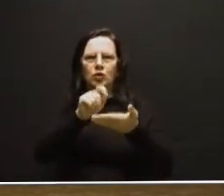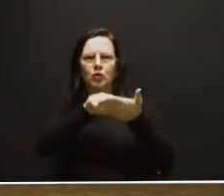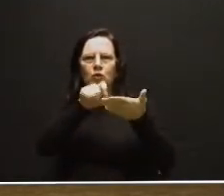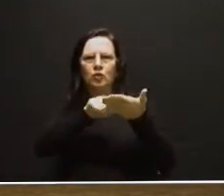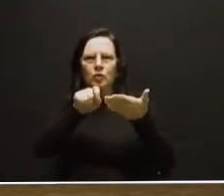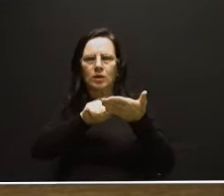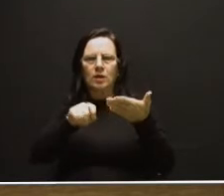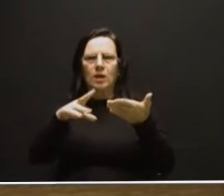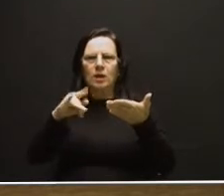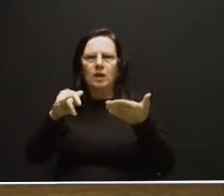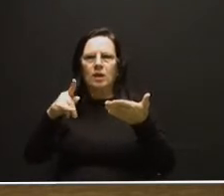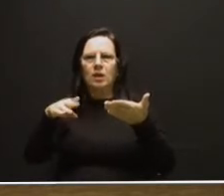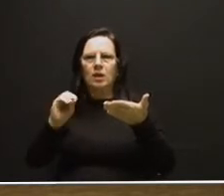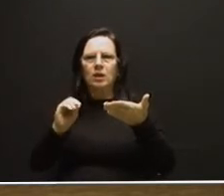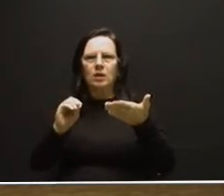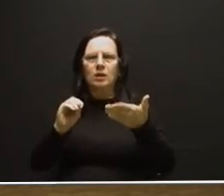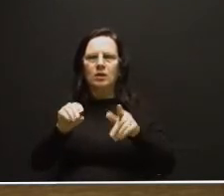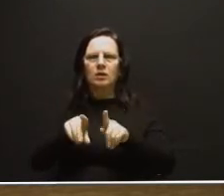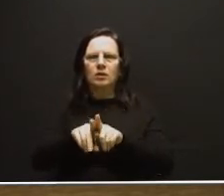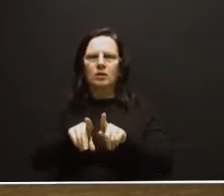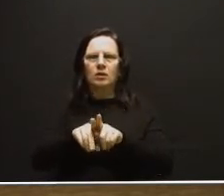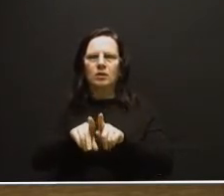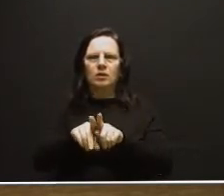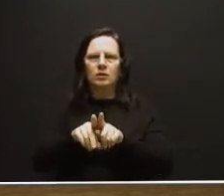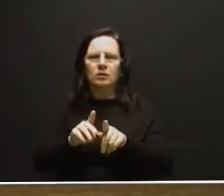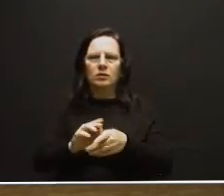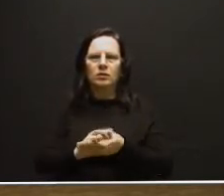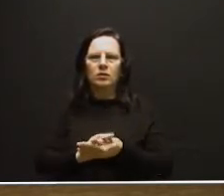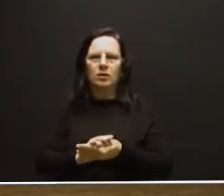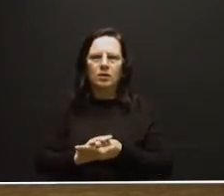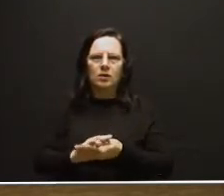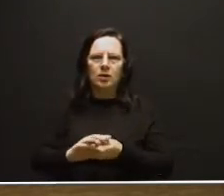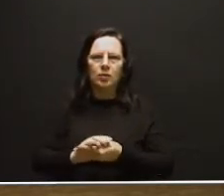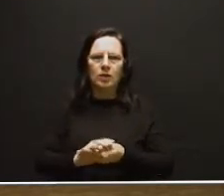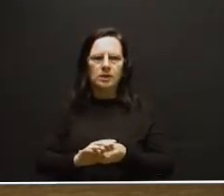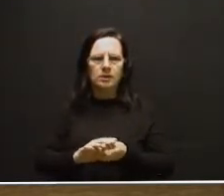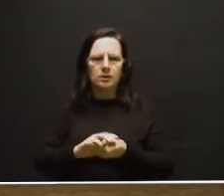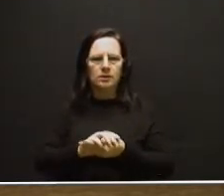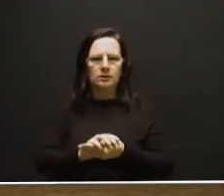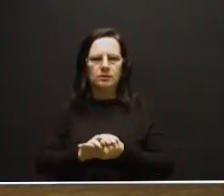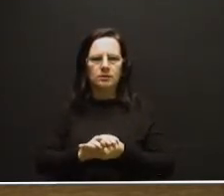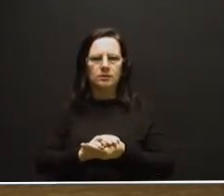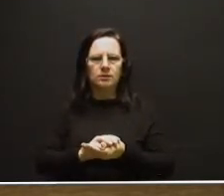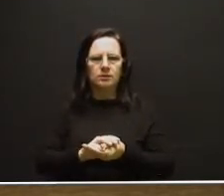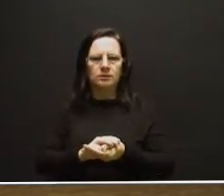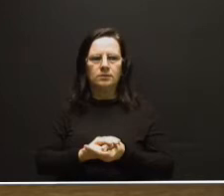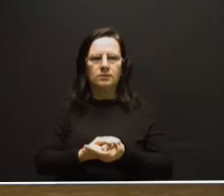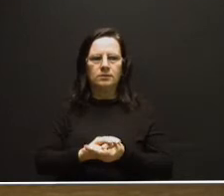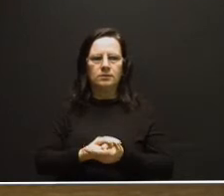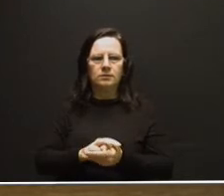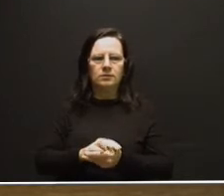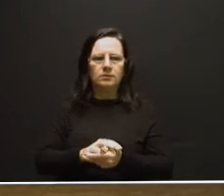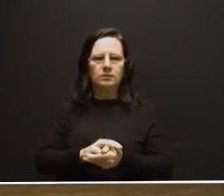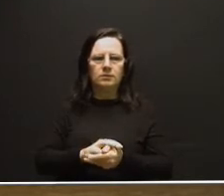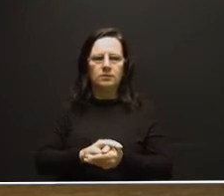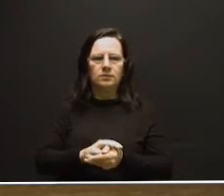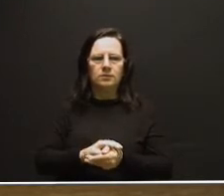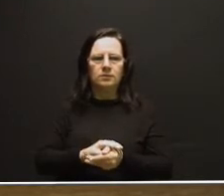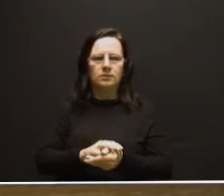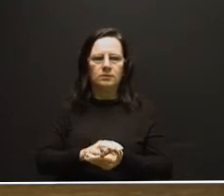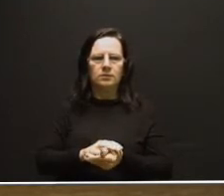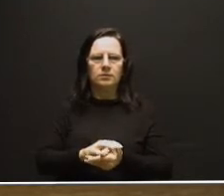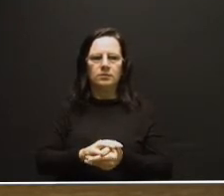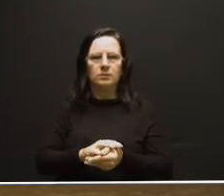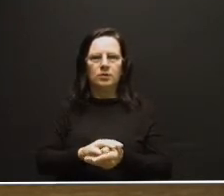aí é fácil ele dá toda aliás informações basta entrar no site da fazenda do estado e cadastrar a